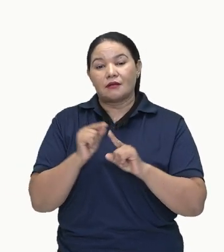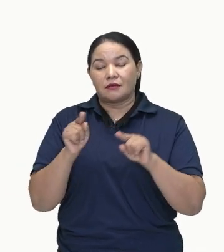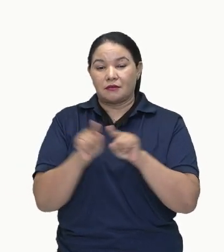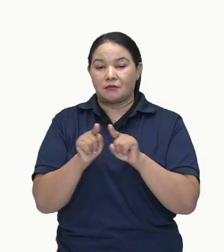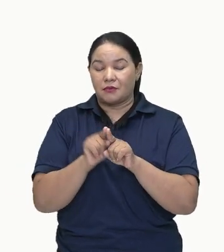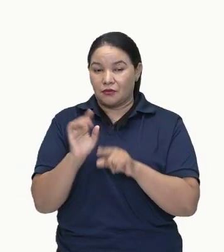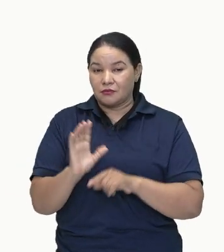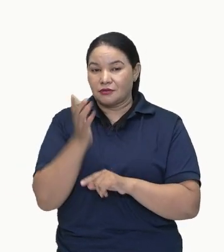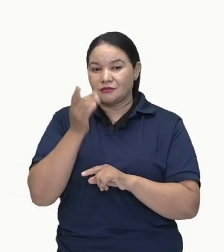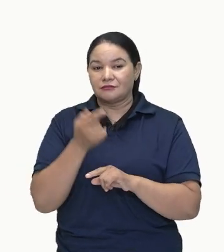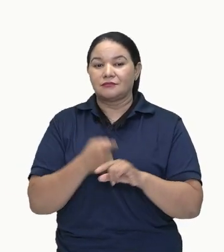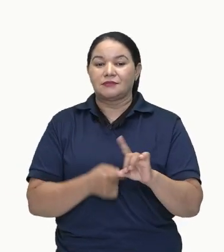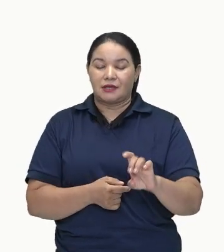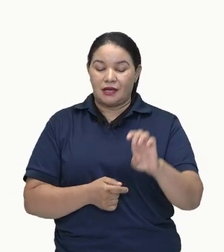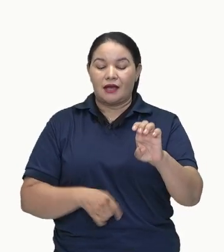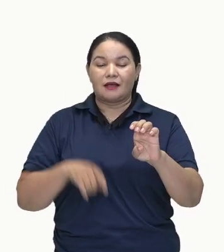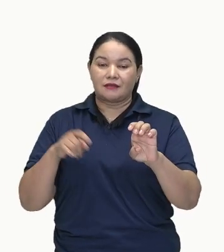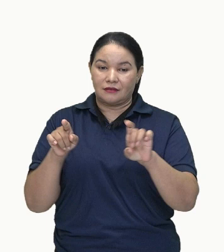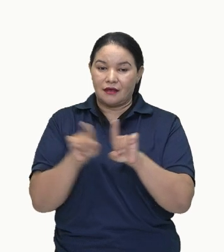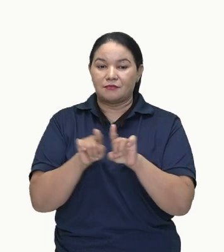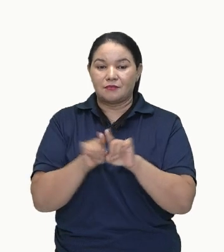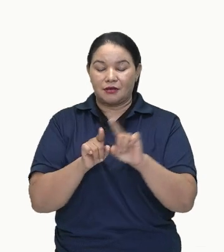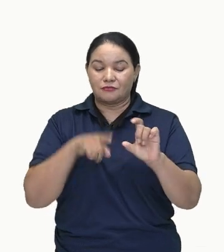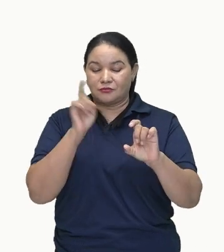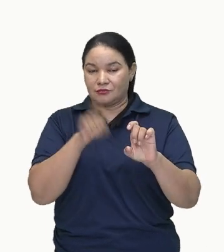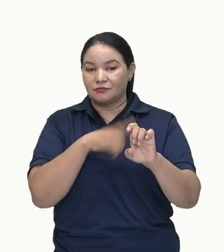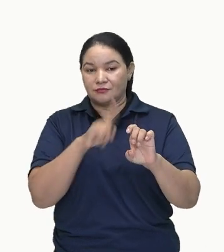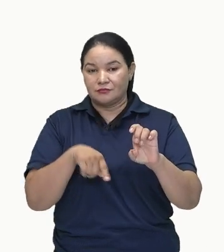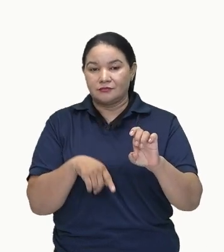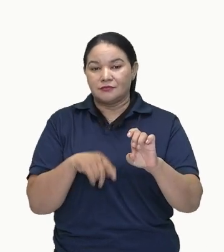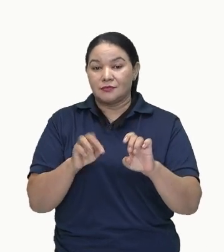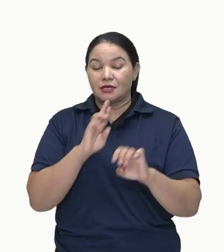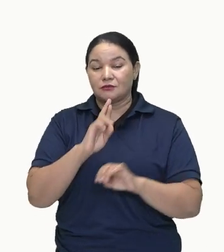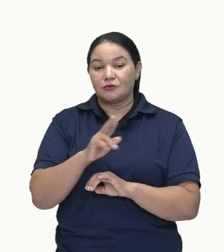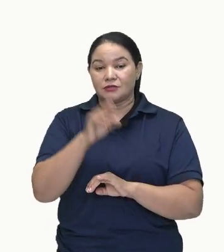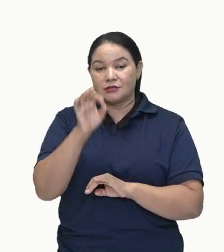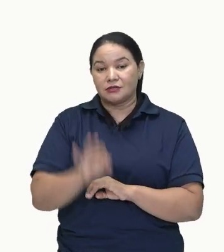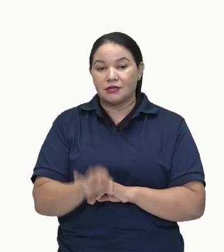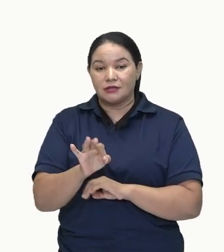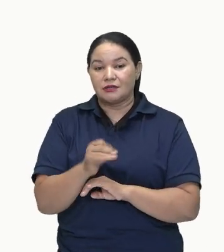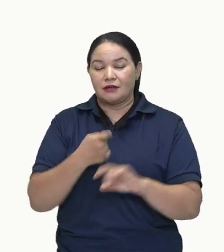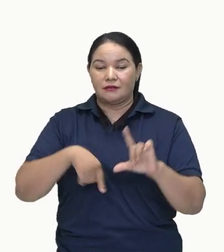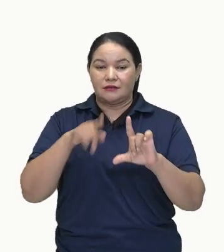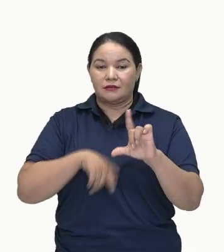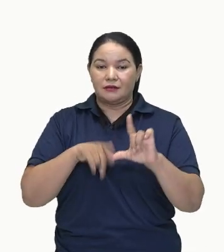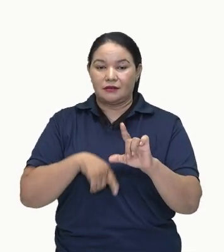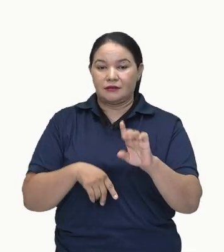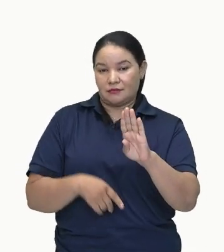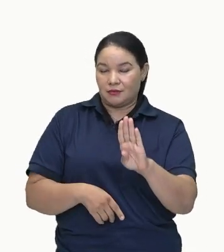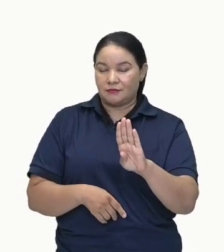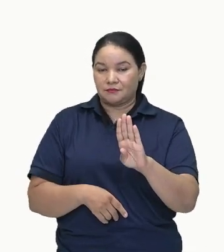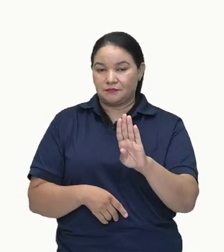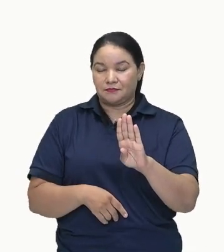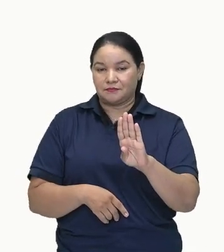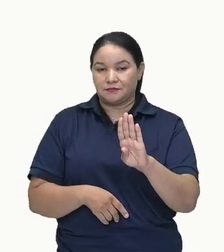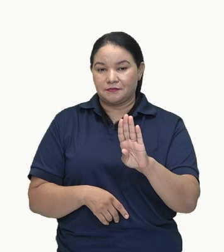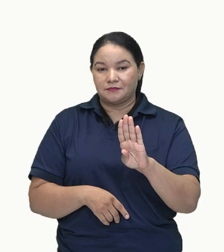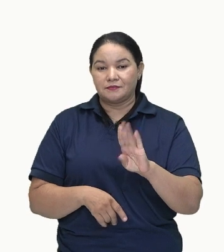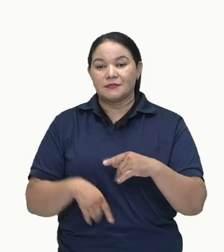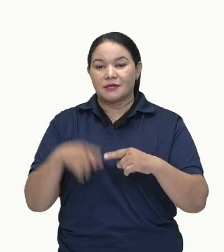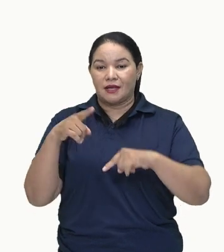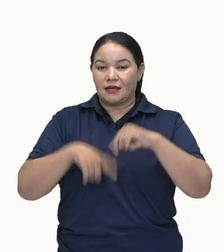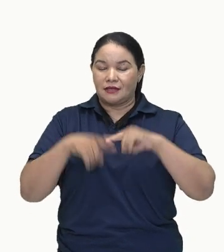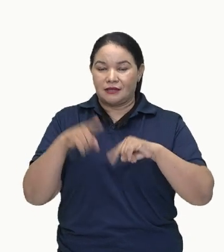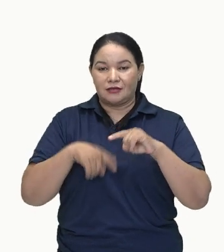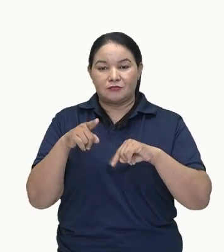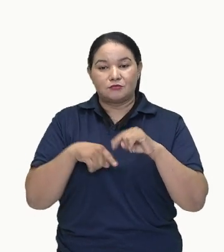ocorrência. Também está eliminada. Então, a resposta correta é a letra B. Os